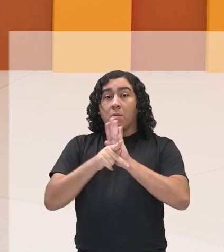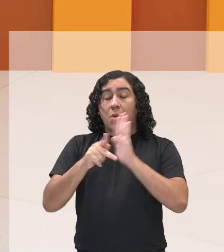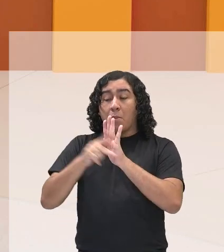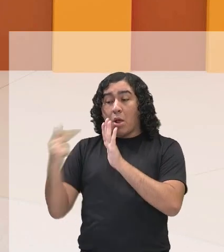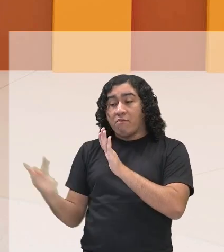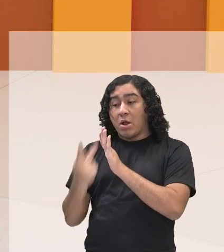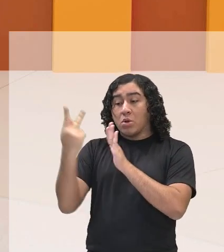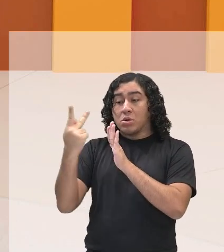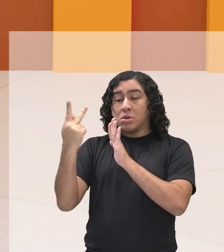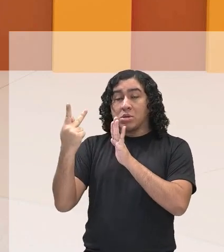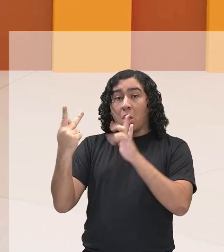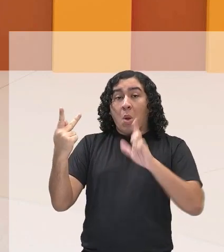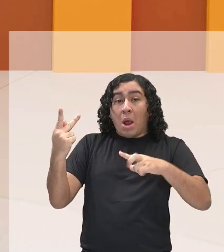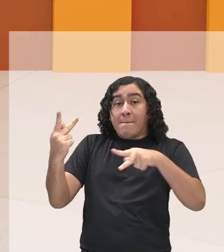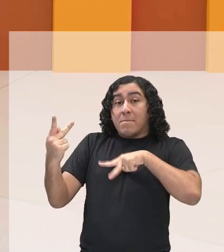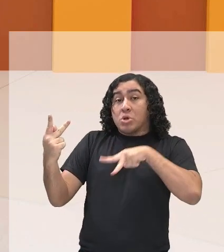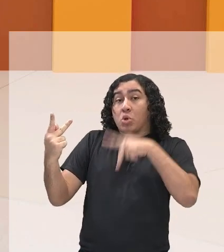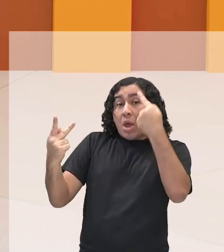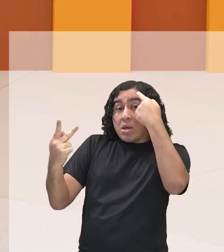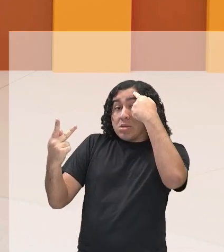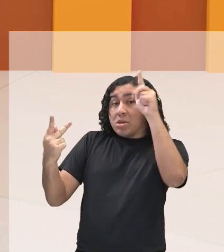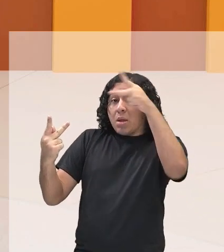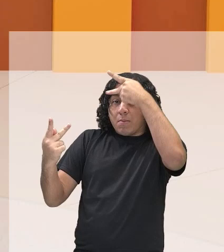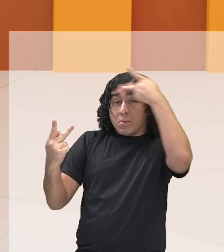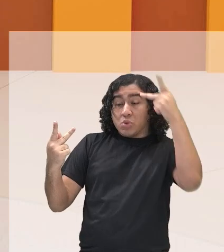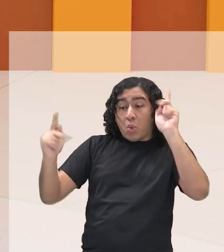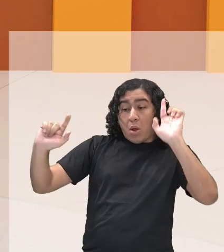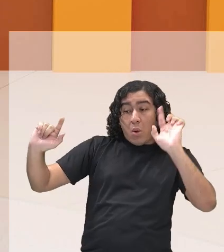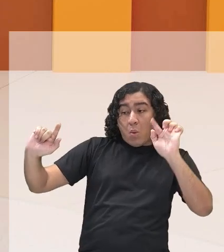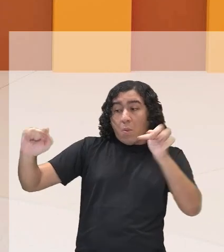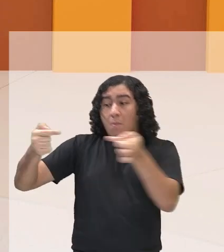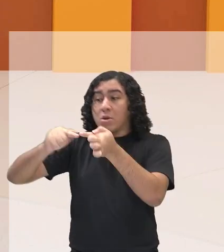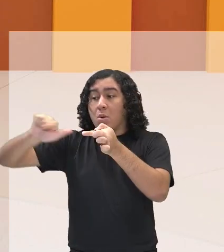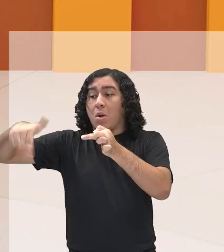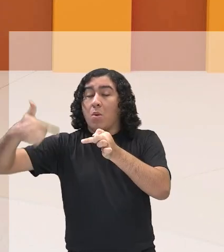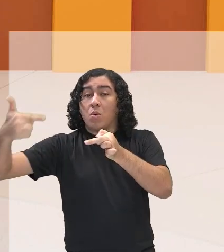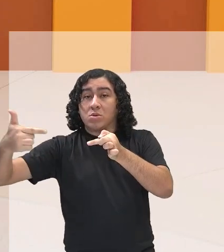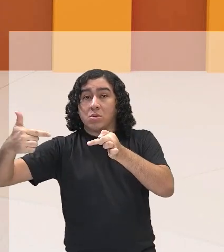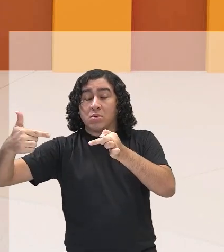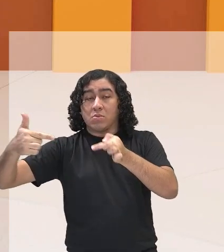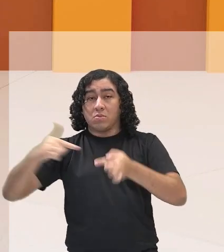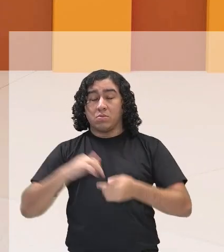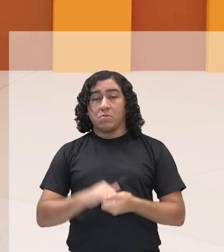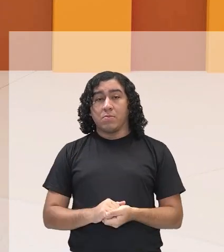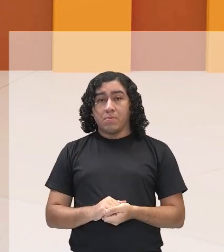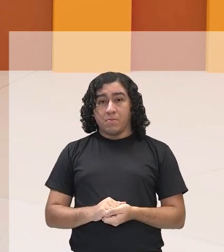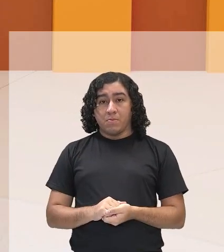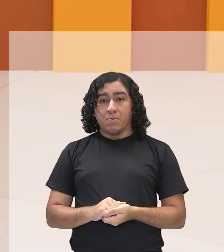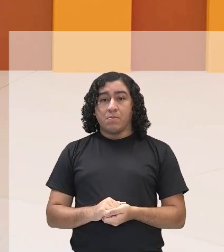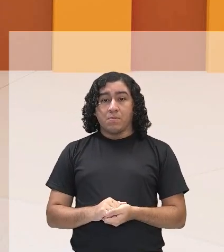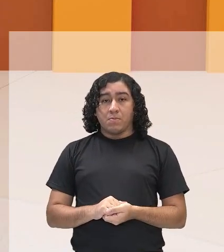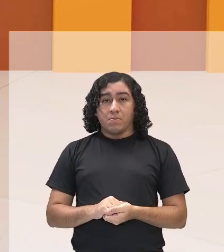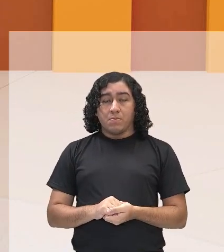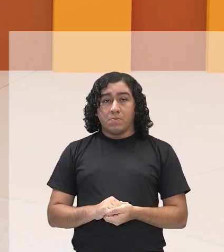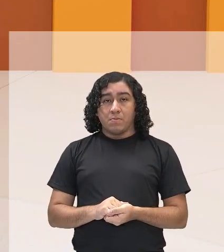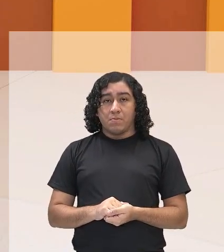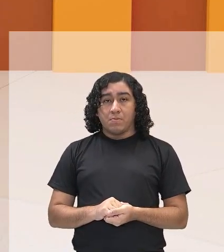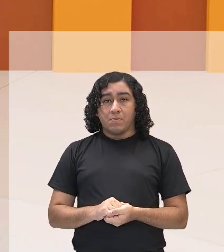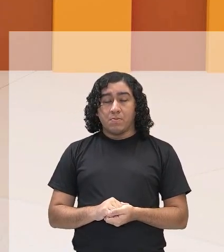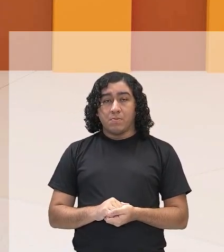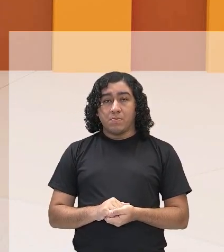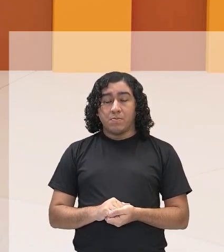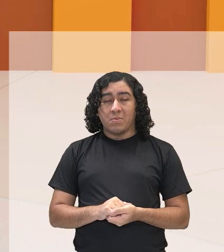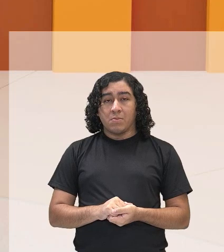uma situação, a uma ideia. Como está aqui, ó, trata-se de buscar o motivo do